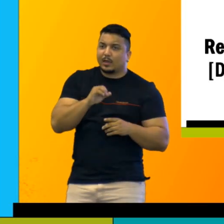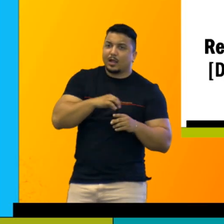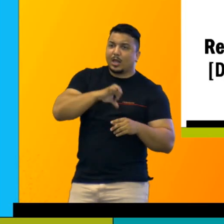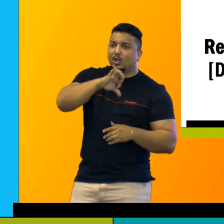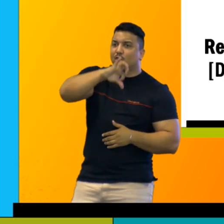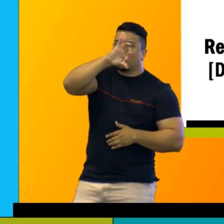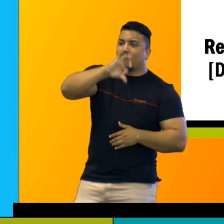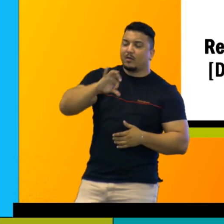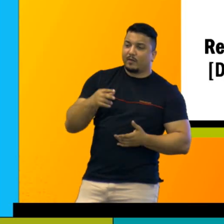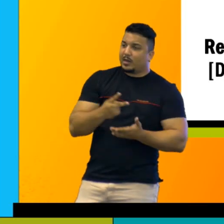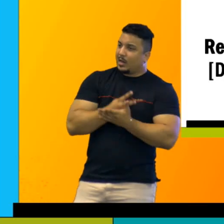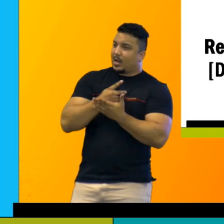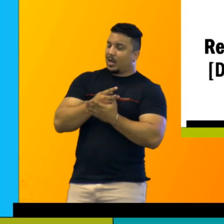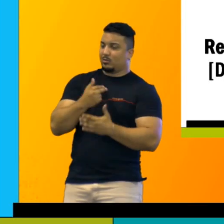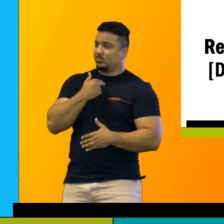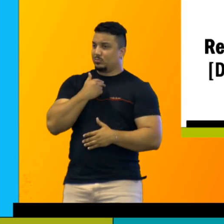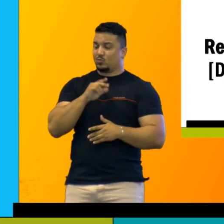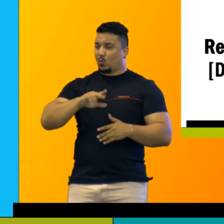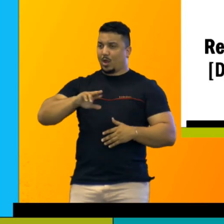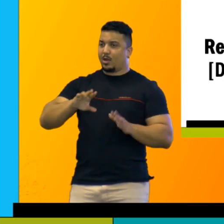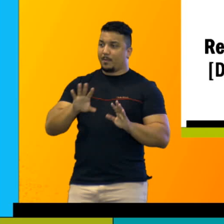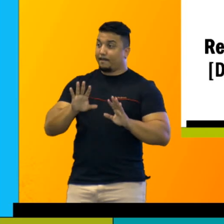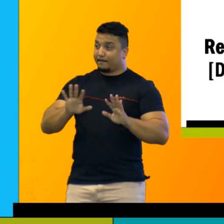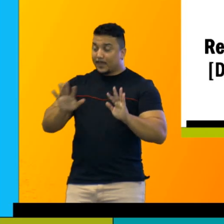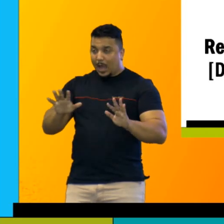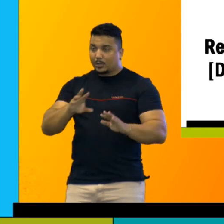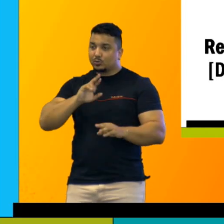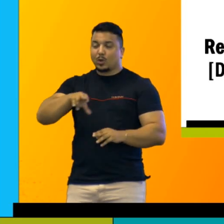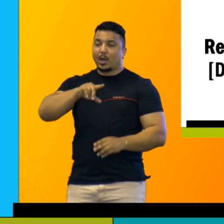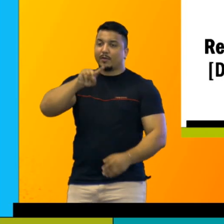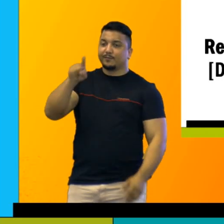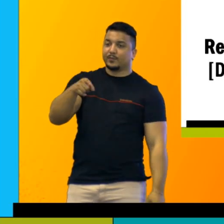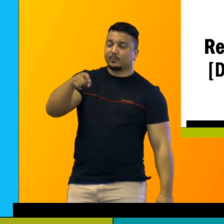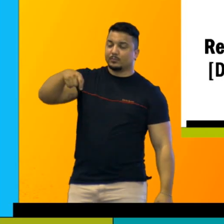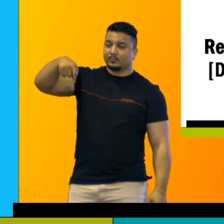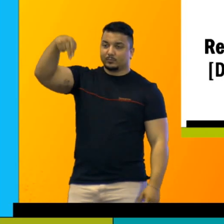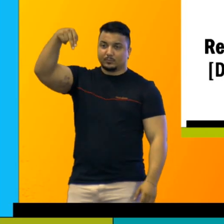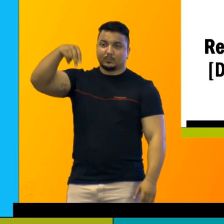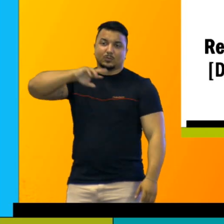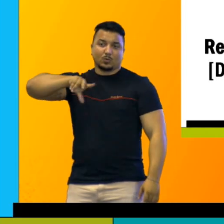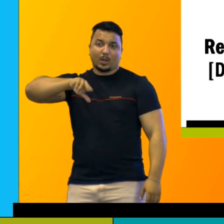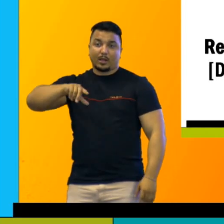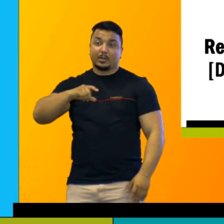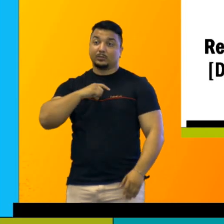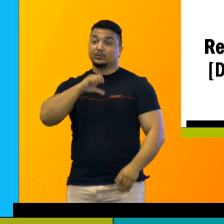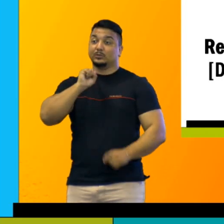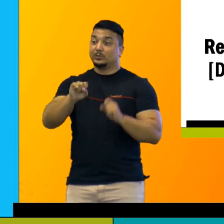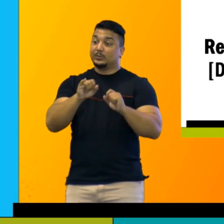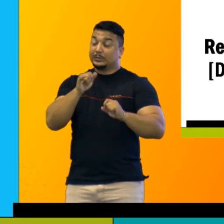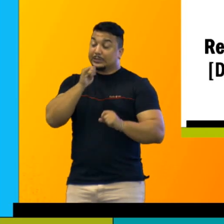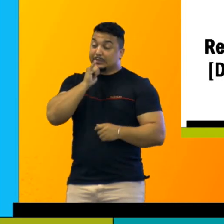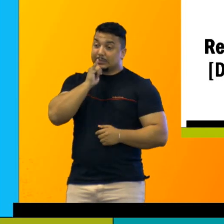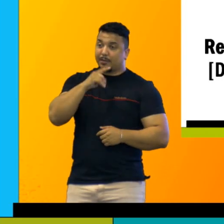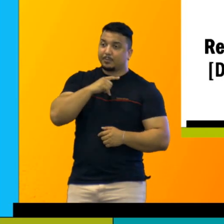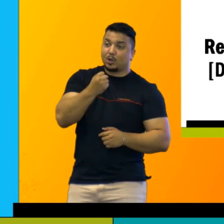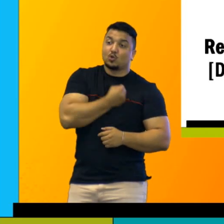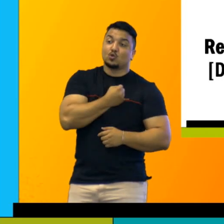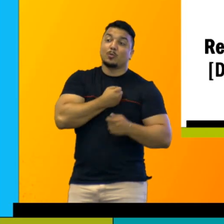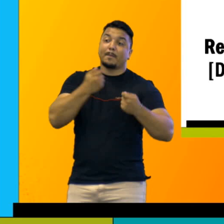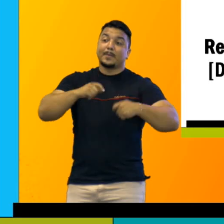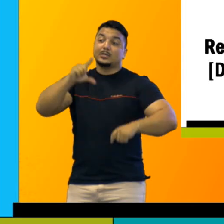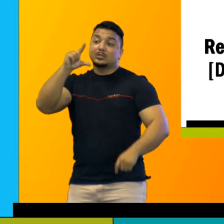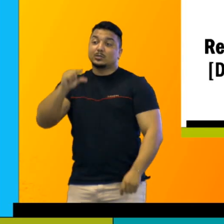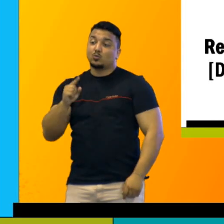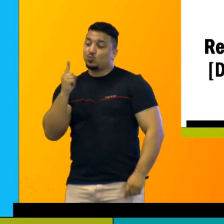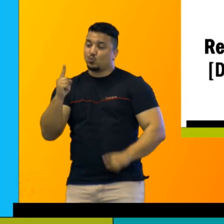9, eu poderia escrever o número assim, mas não estaria em notação científica. Em notação científica, o primeiro número aqui tem que ficar